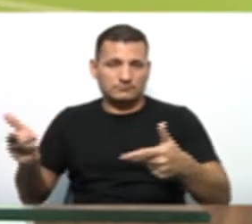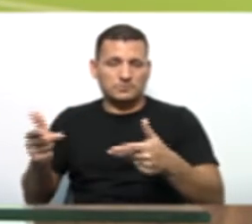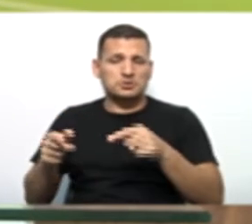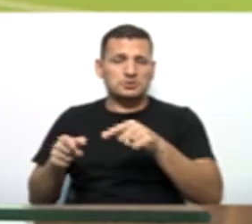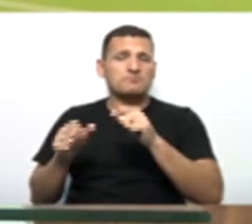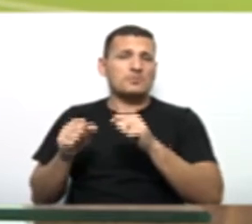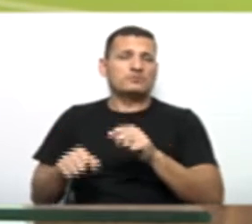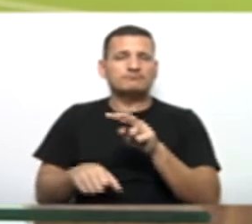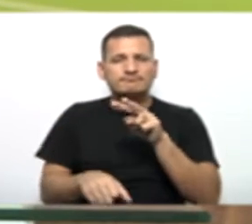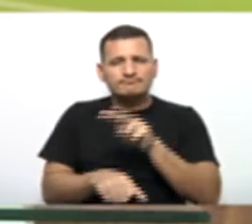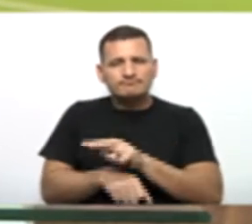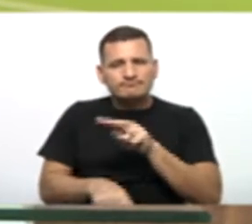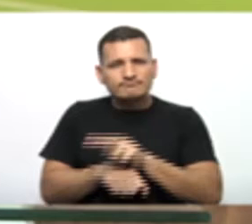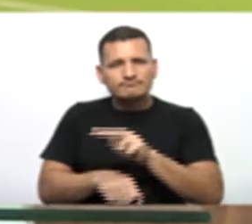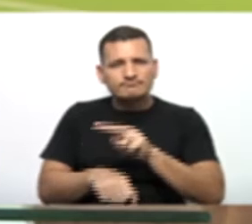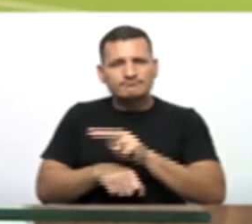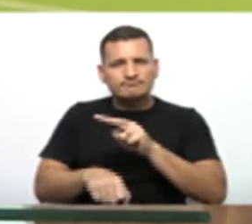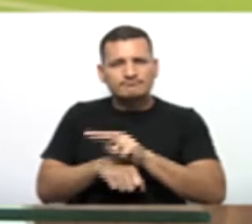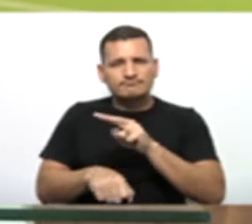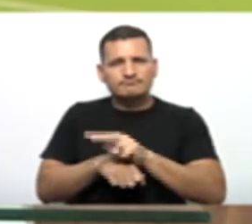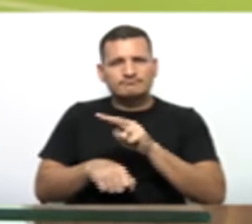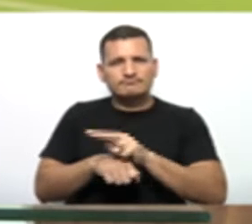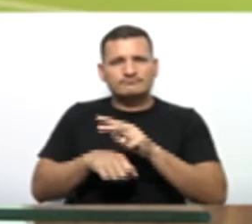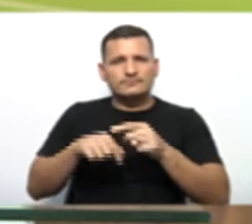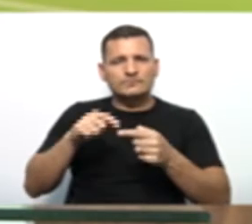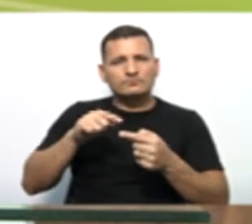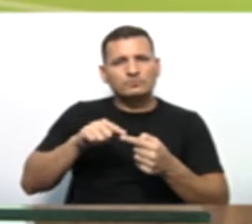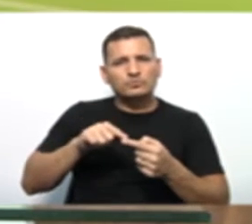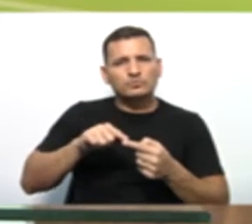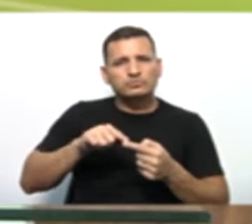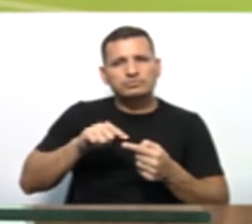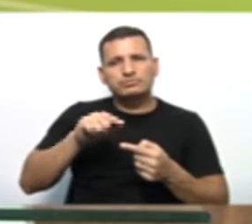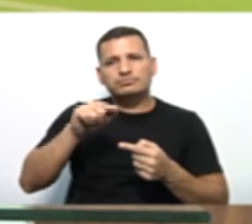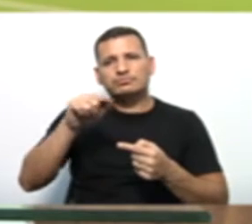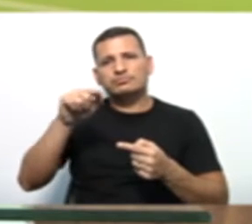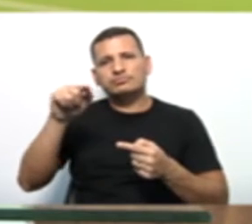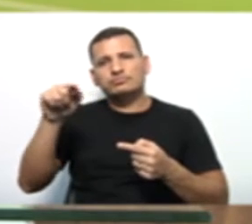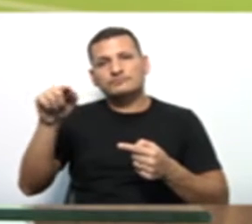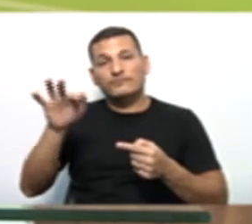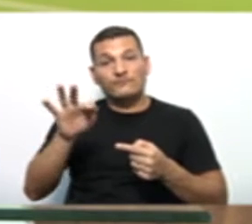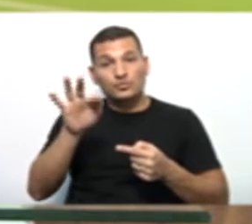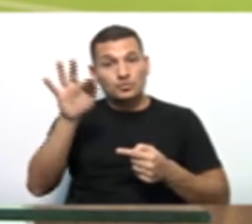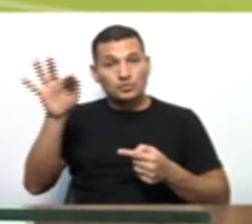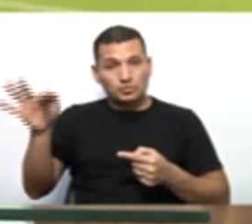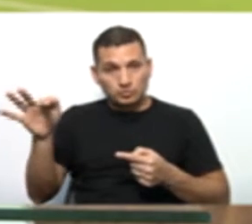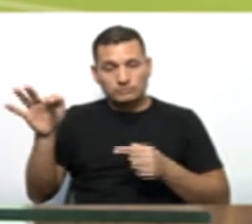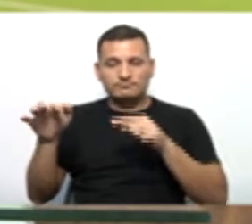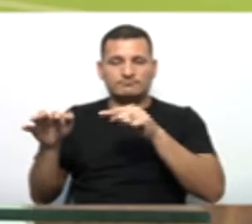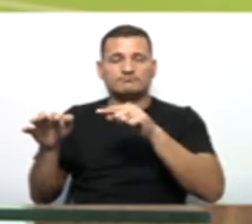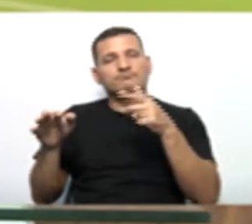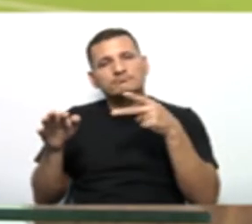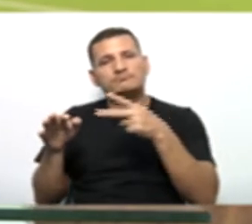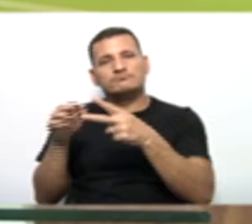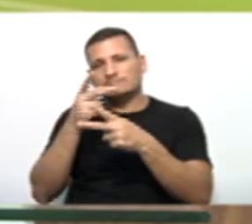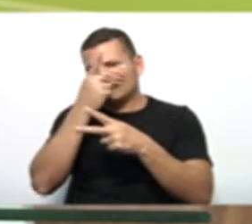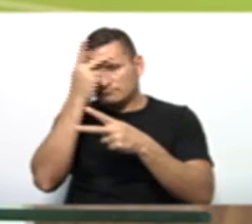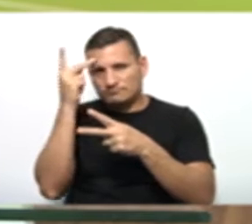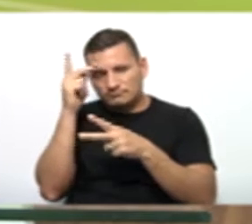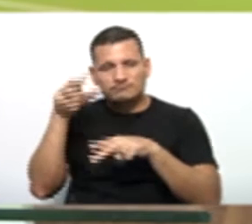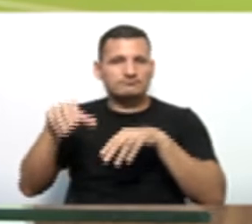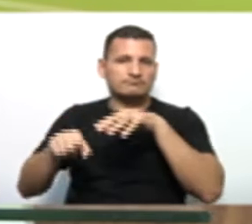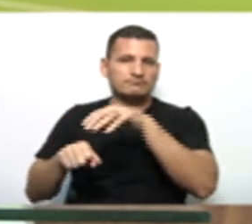ser preservado para que as gerações futuras possam continuar usufruindo desse bem, usufruindo